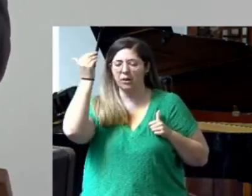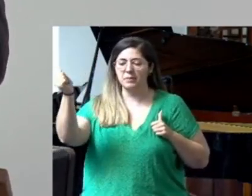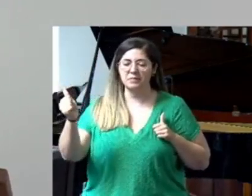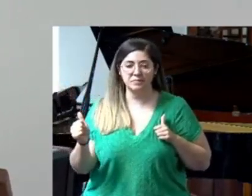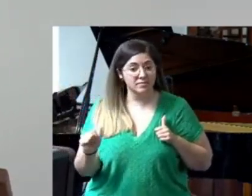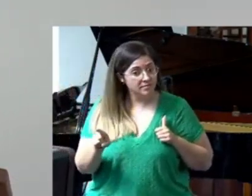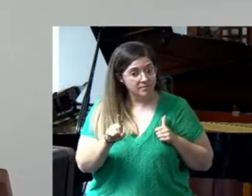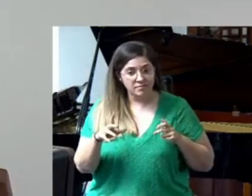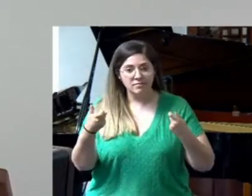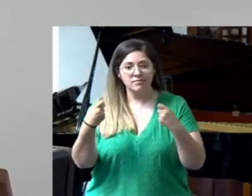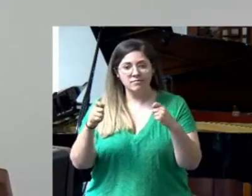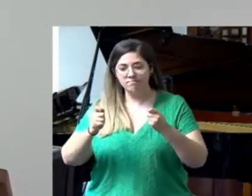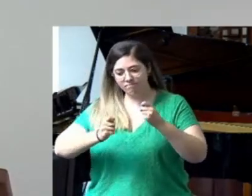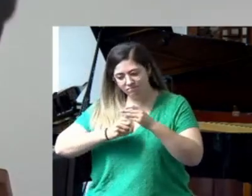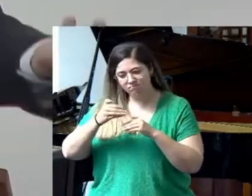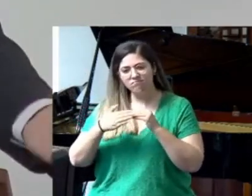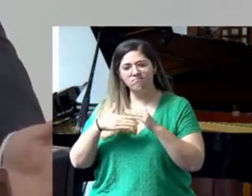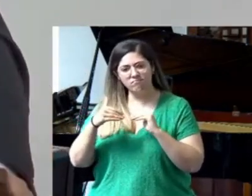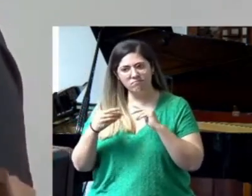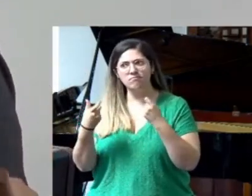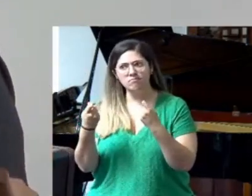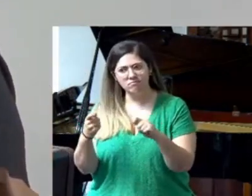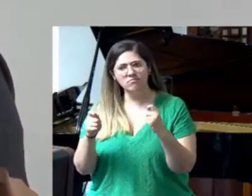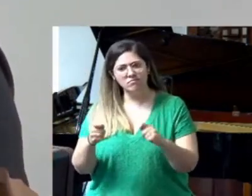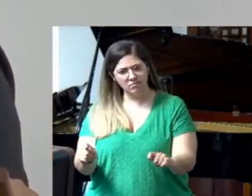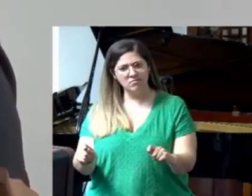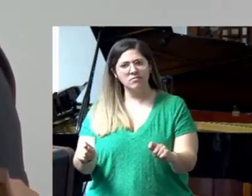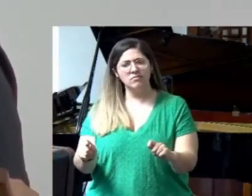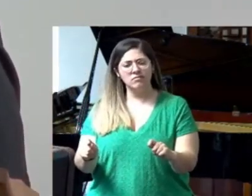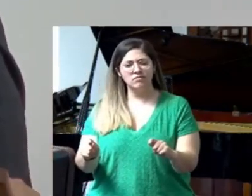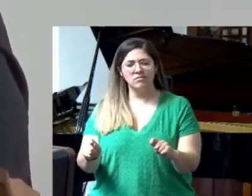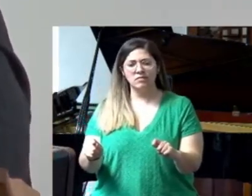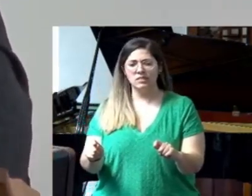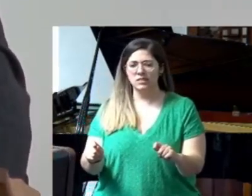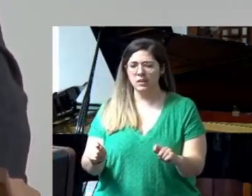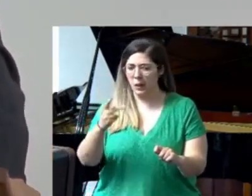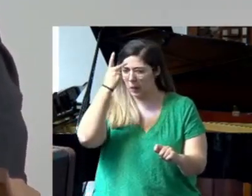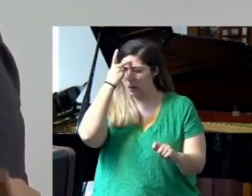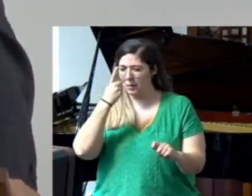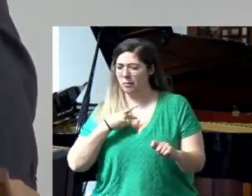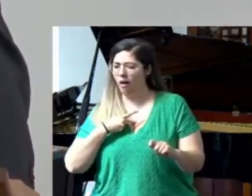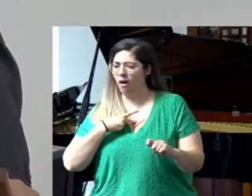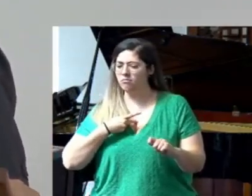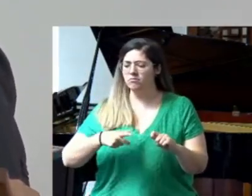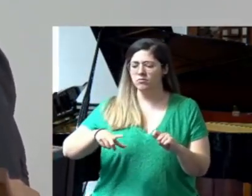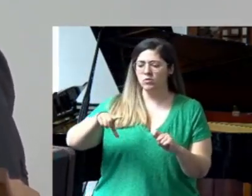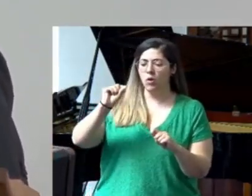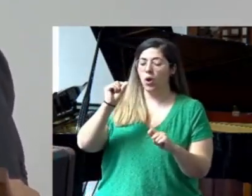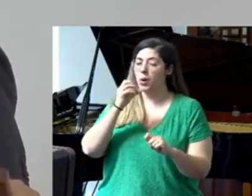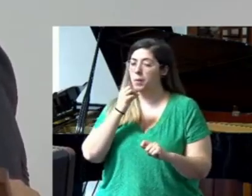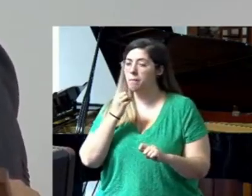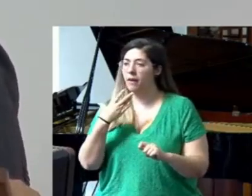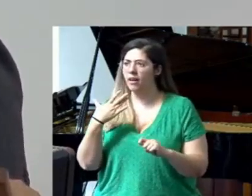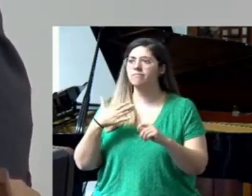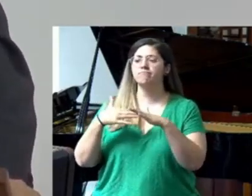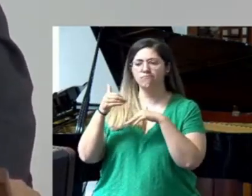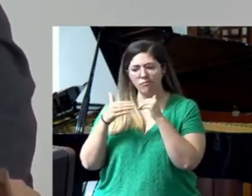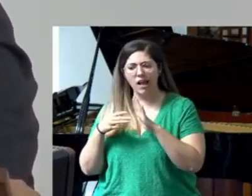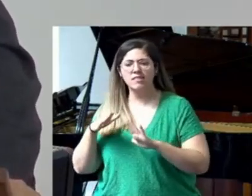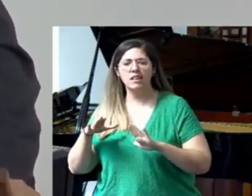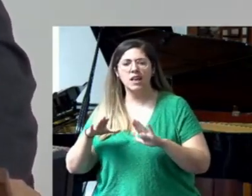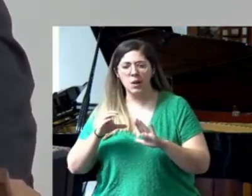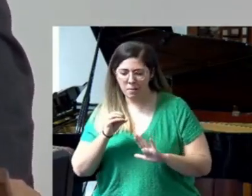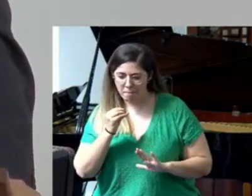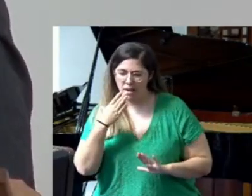num lugar diferente, porque muita gente, não sabe. Mas não é o saber que nos faz diferentes, é